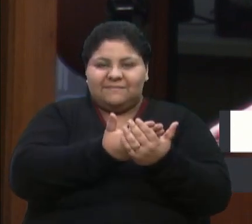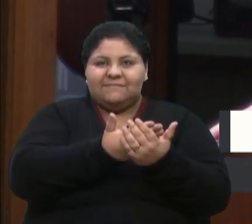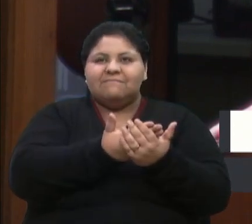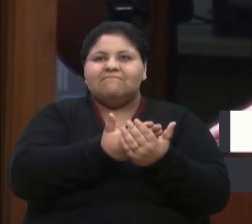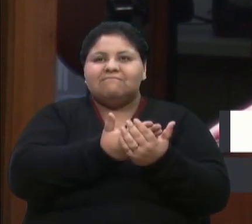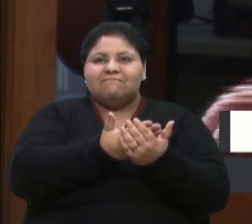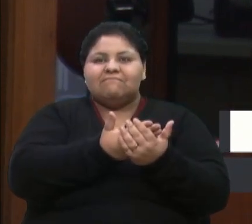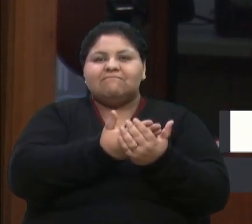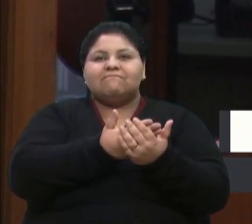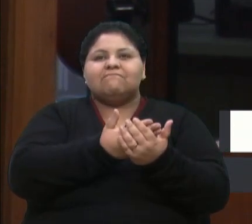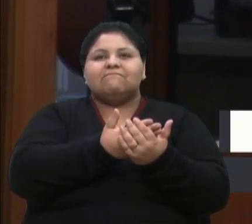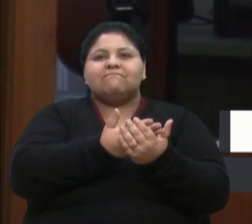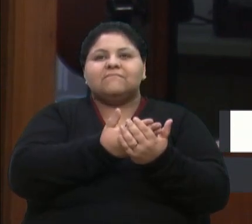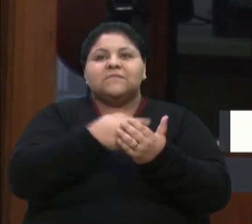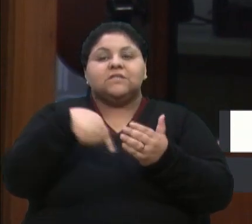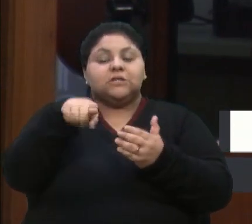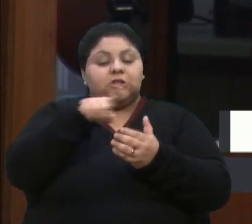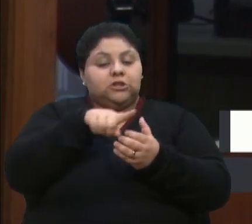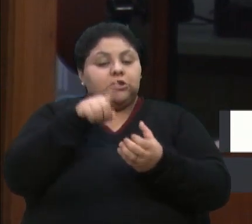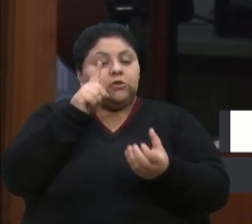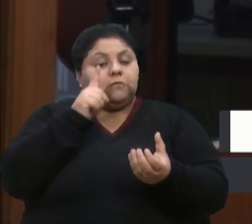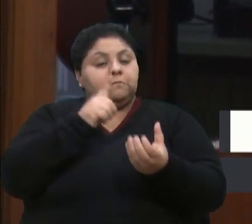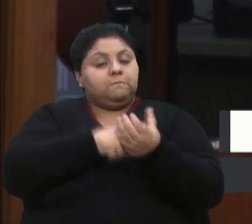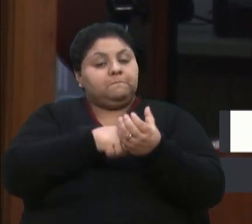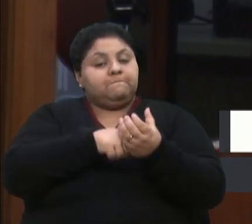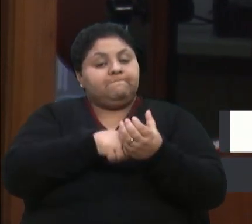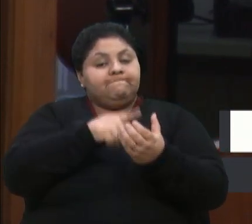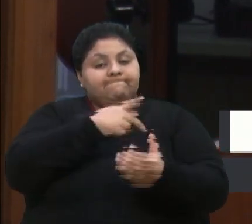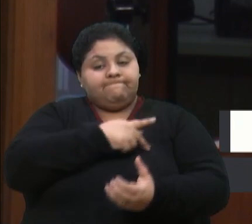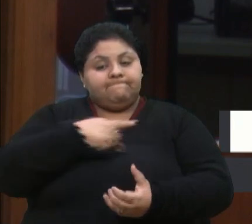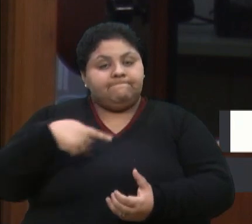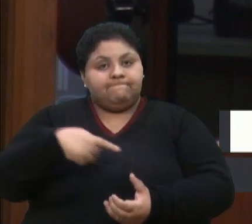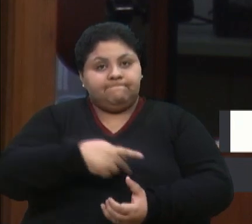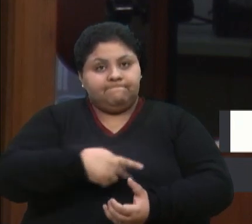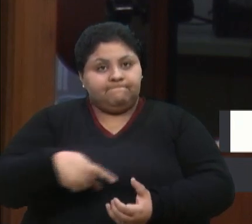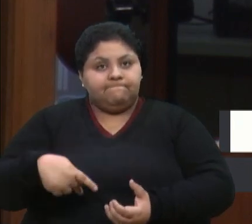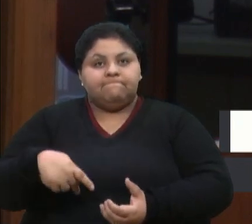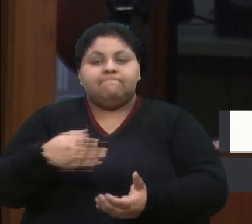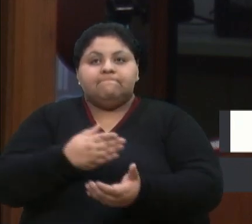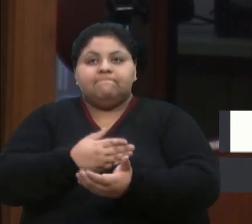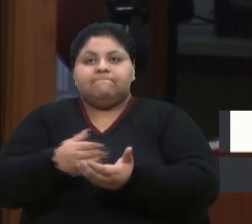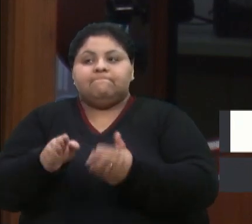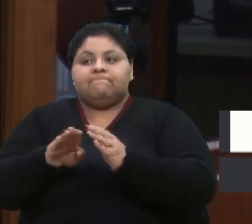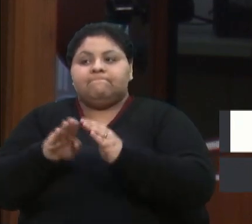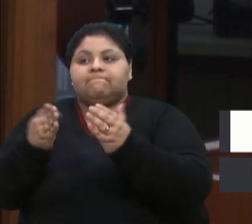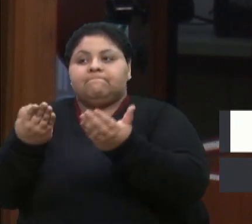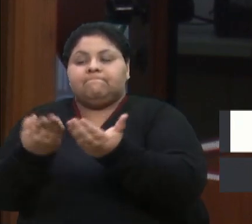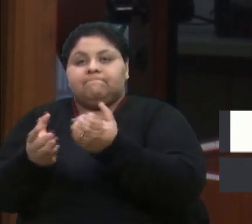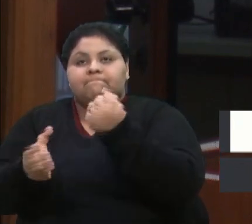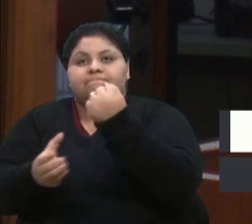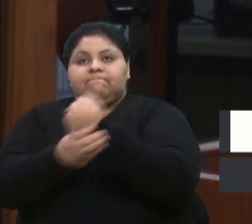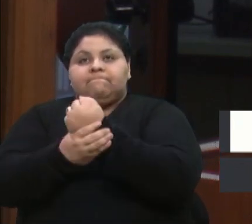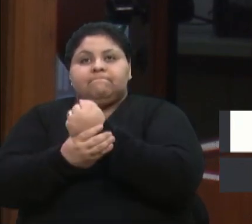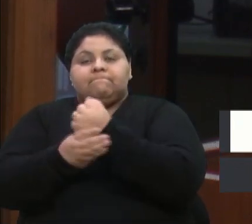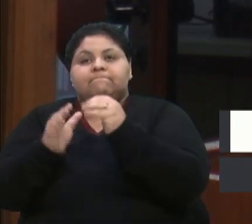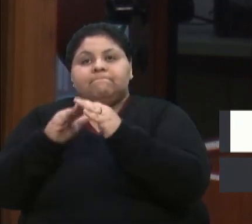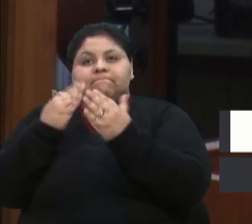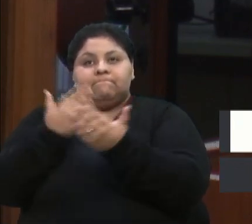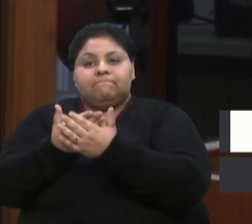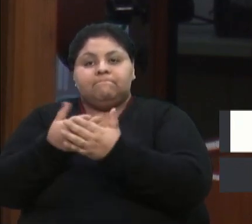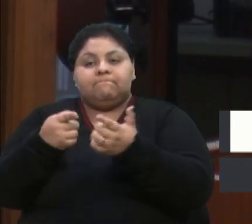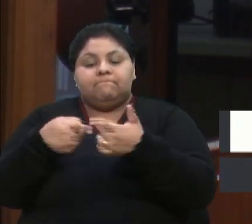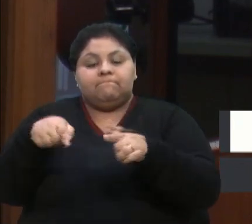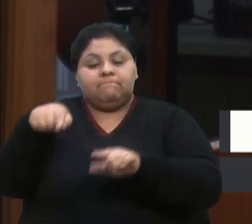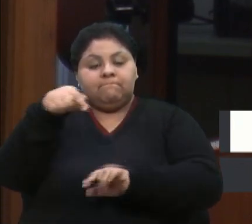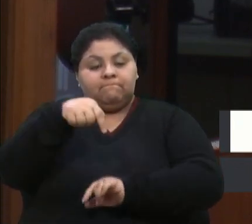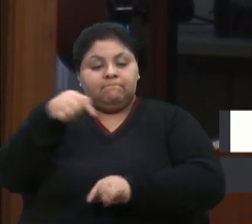e a gente entrou em comum acordo e o vereador Zanquim ele está presidindo a subcomissão de segurança escolar, mas aqui eu quero